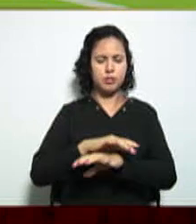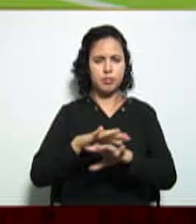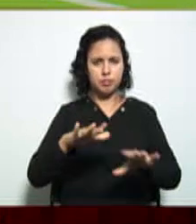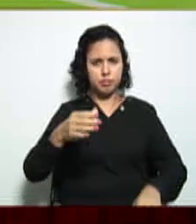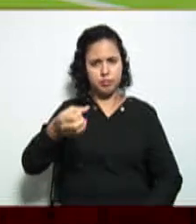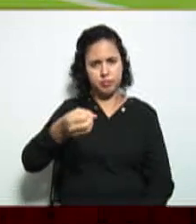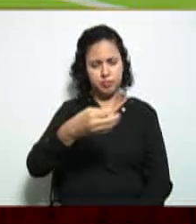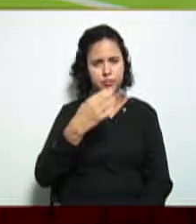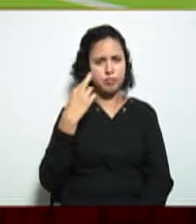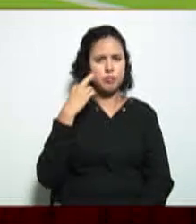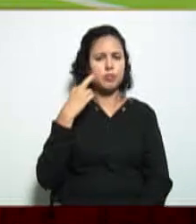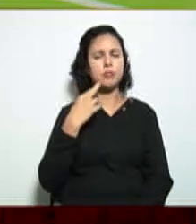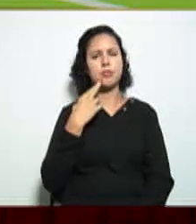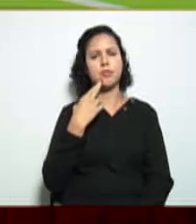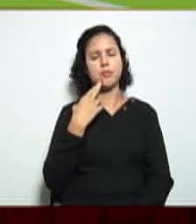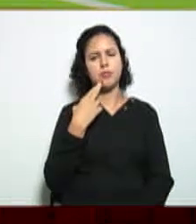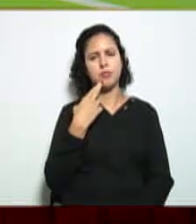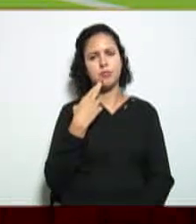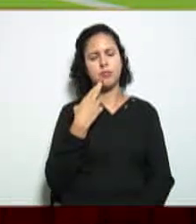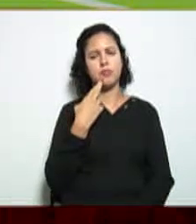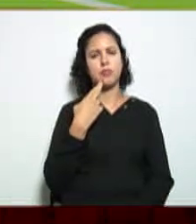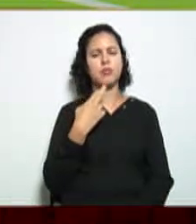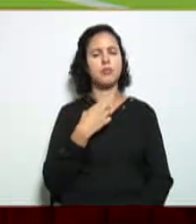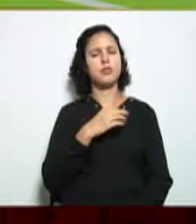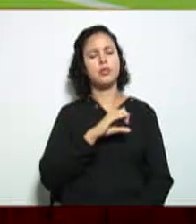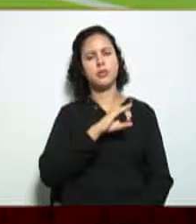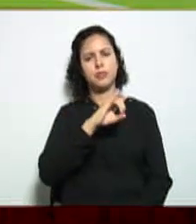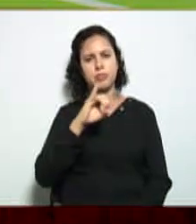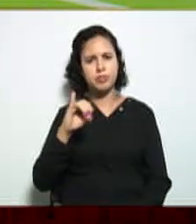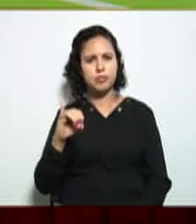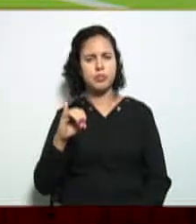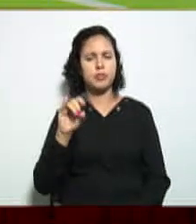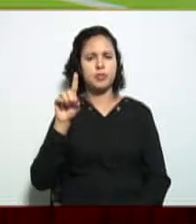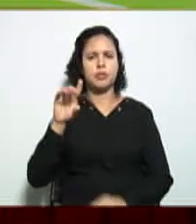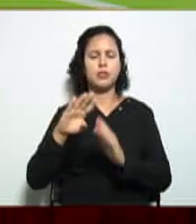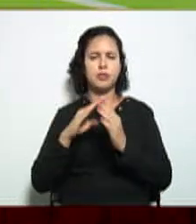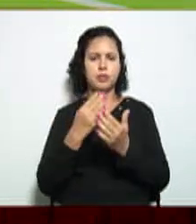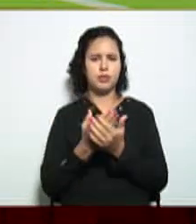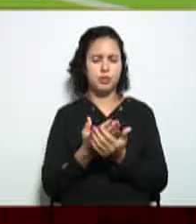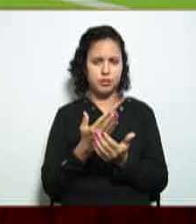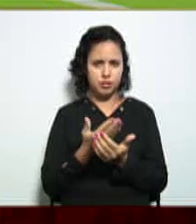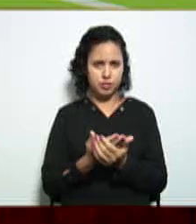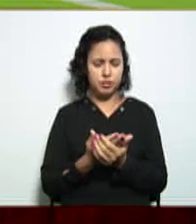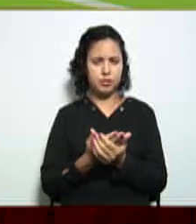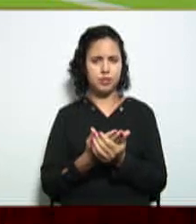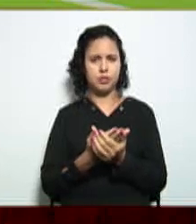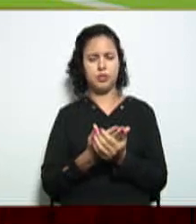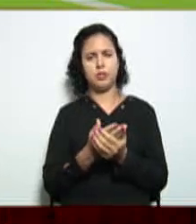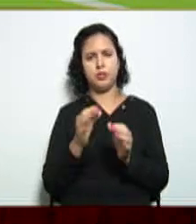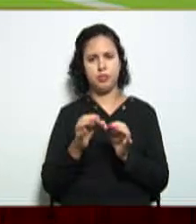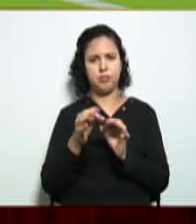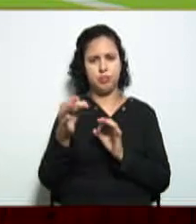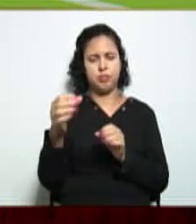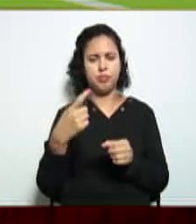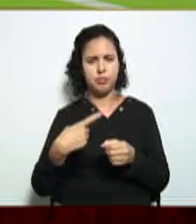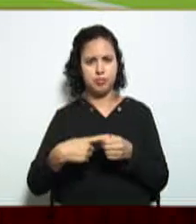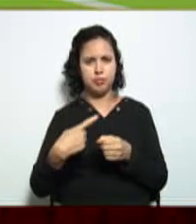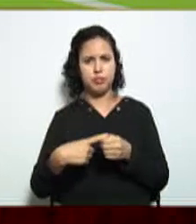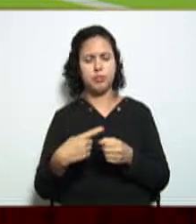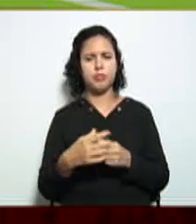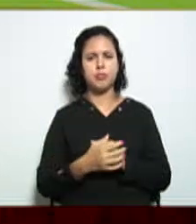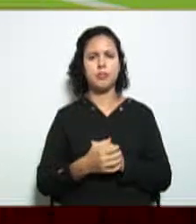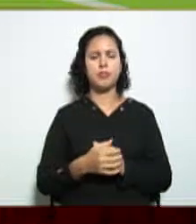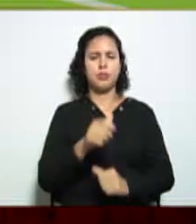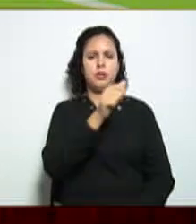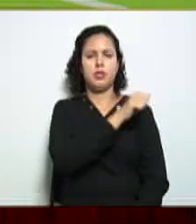né? Mandando um alô, então, para a Escola 15 de Outubro, lá em Campo Novo de Rondônia. Já visitei Campo Novo de Rondônia. A